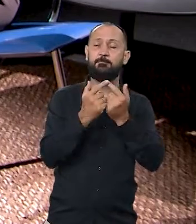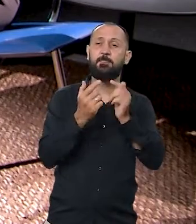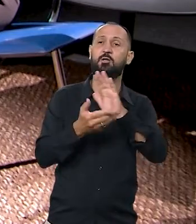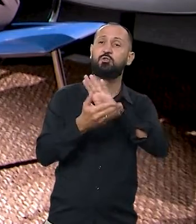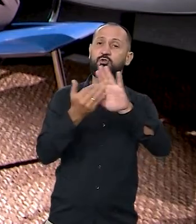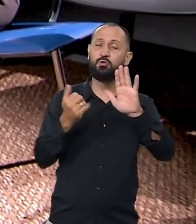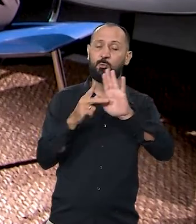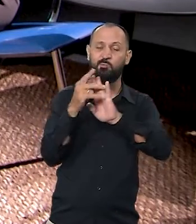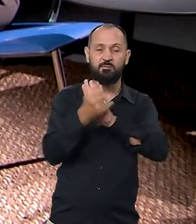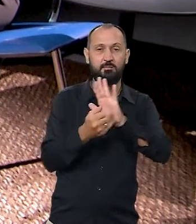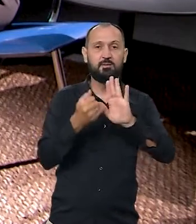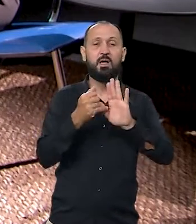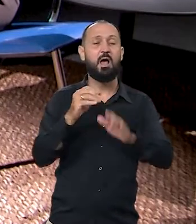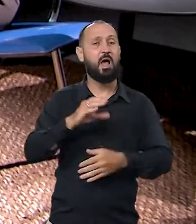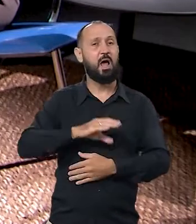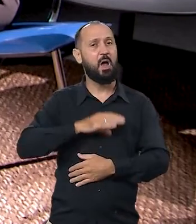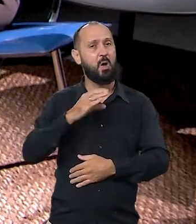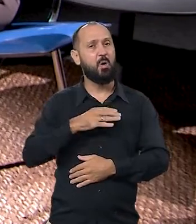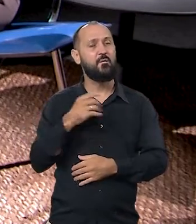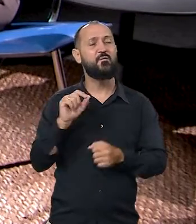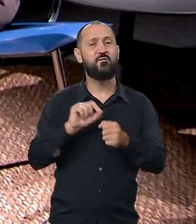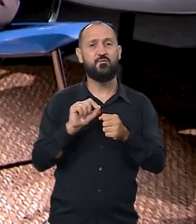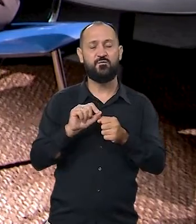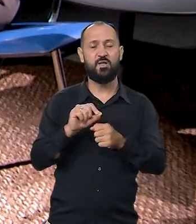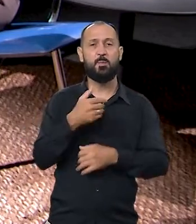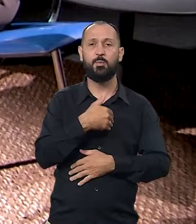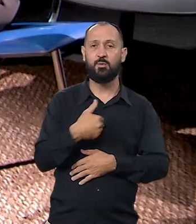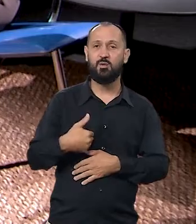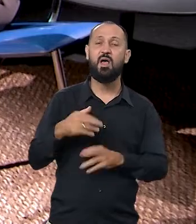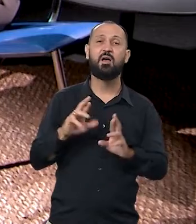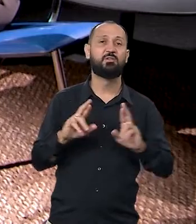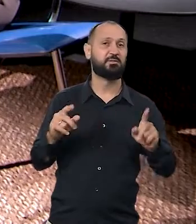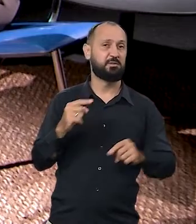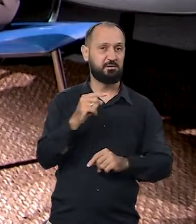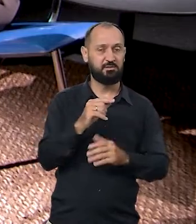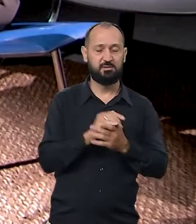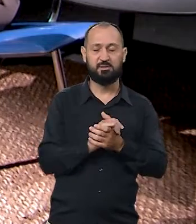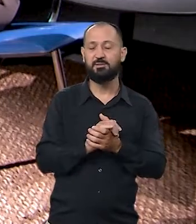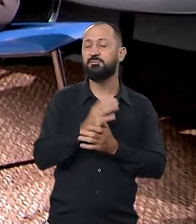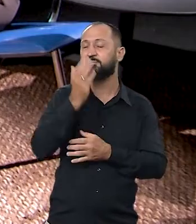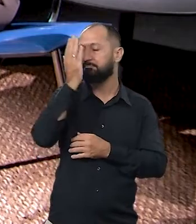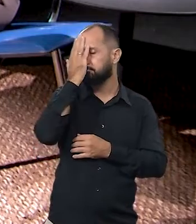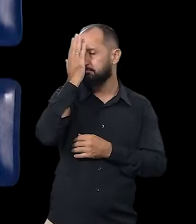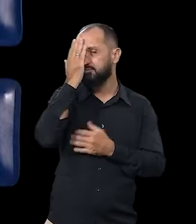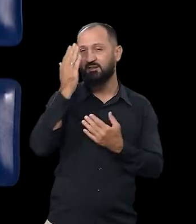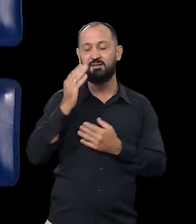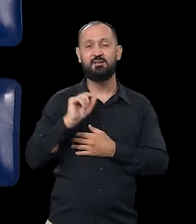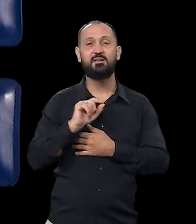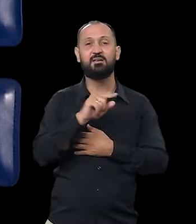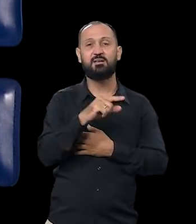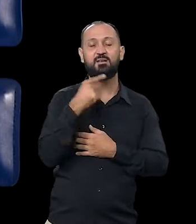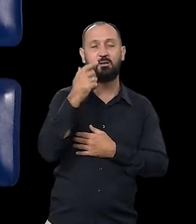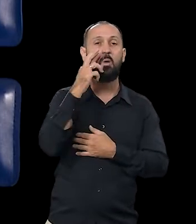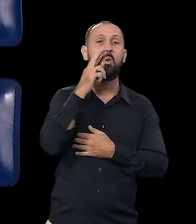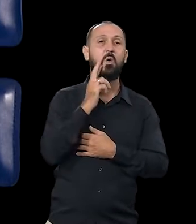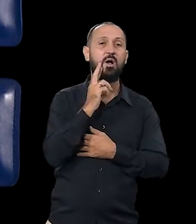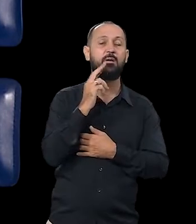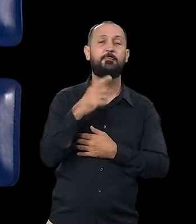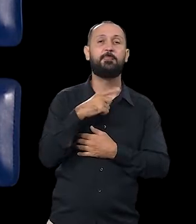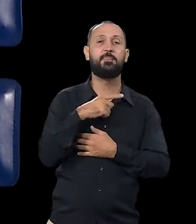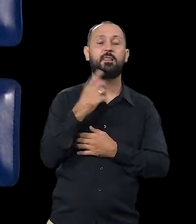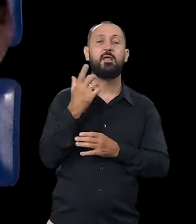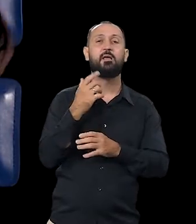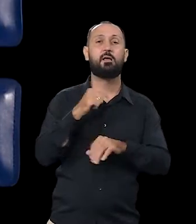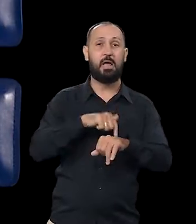Legislativa, o governador retirou o projeto. Então, a coragem tomada pelo governo o diferencia. E eu não tenho dúvida nenhuma que o